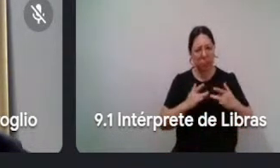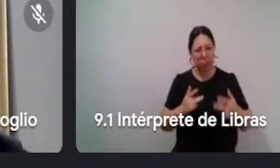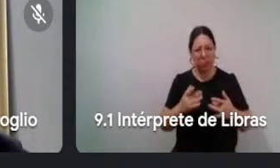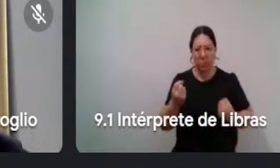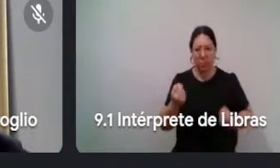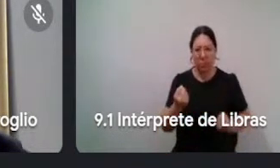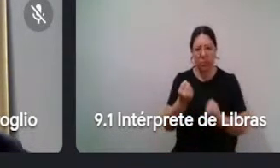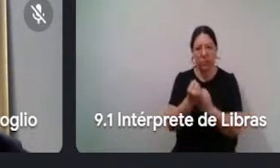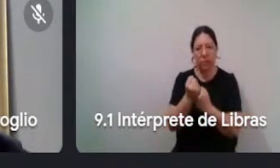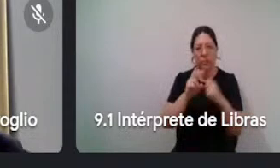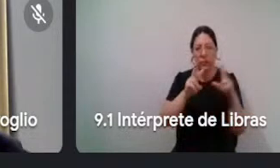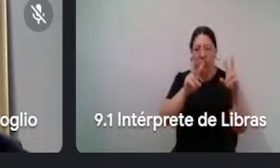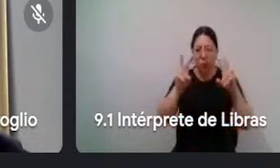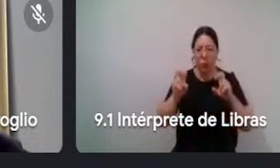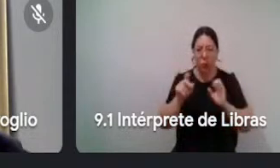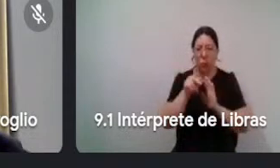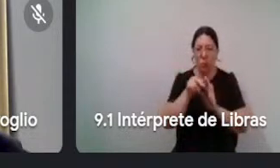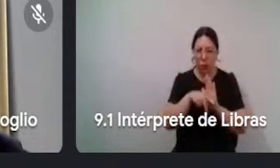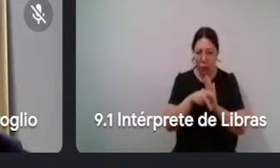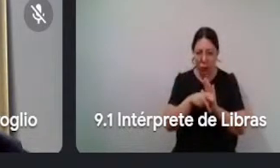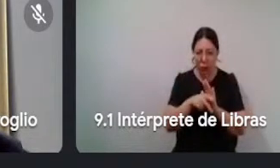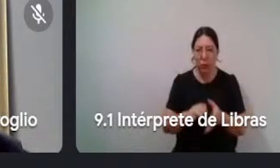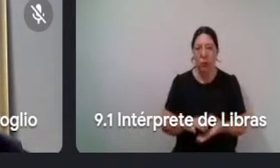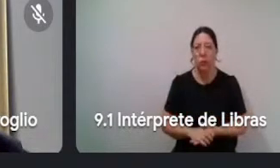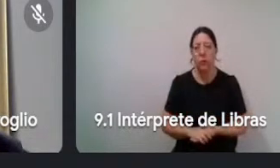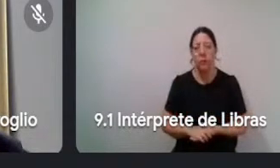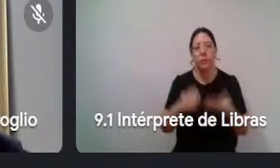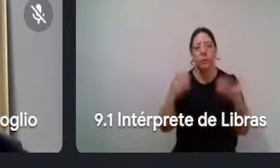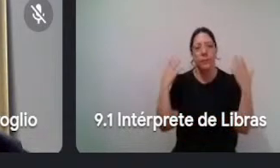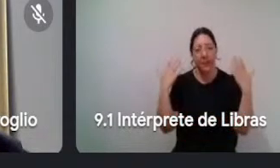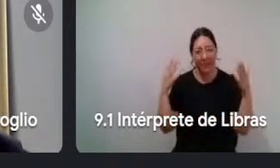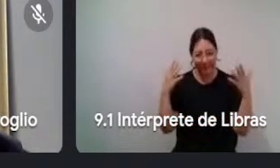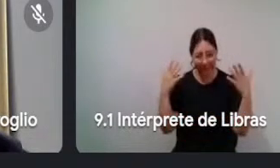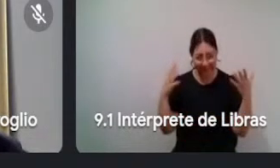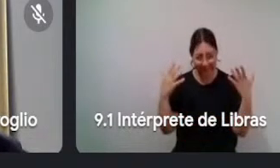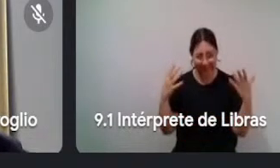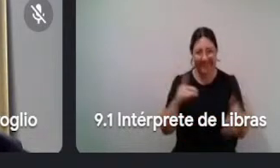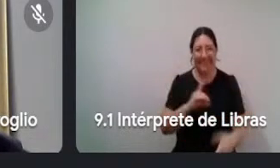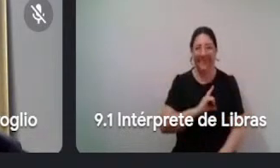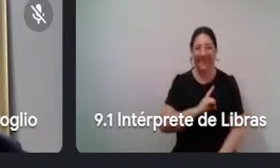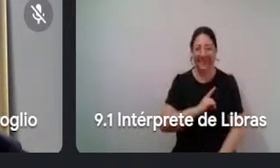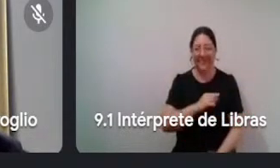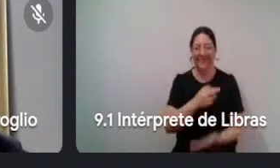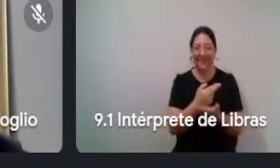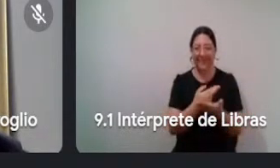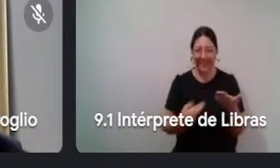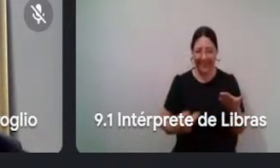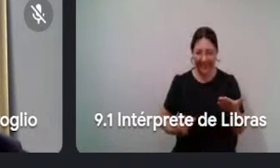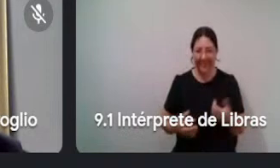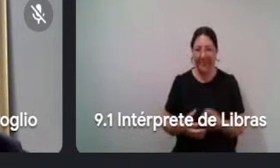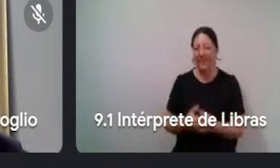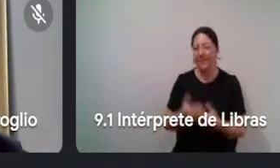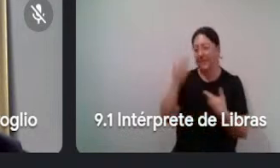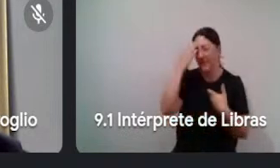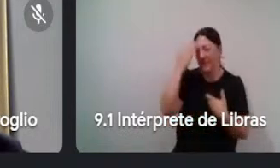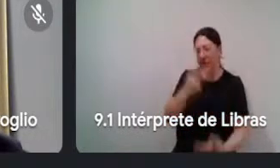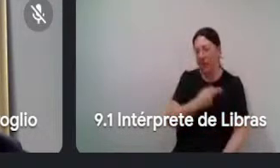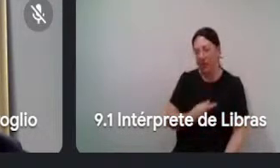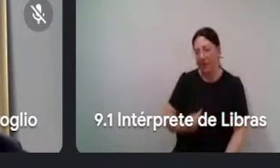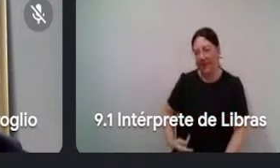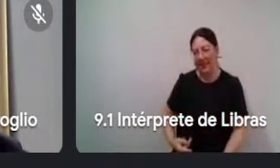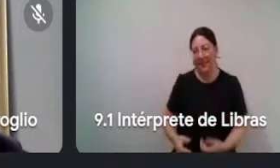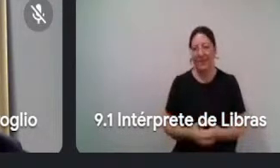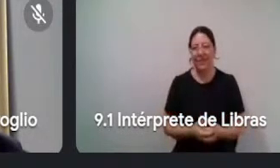futuros da Corregedoria Regional Eleitoral. Parabéns, desembargador, pelo relatório. Muito obrigado, senhor presidente. Muito obrigado